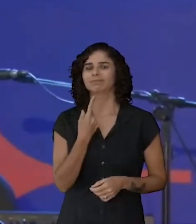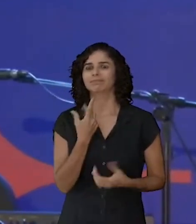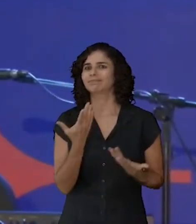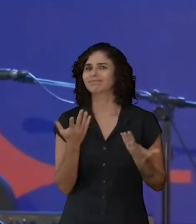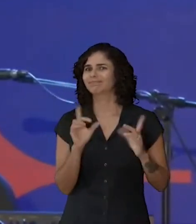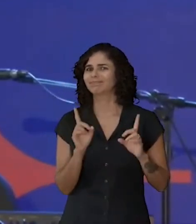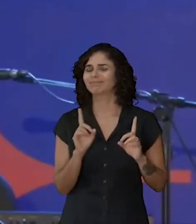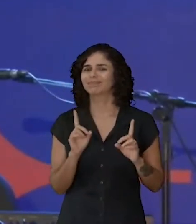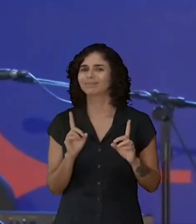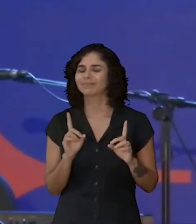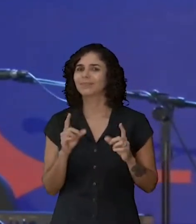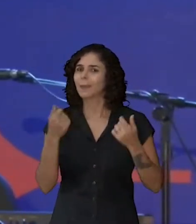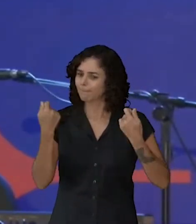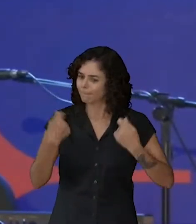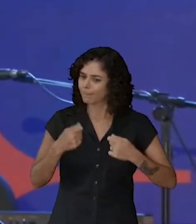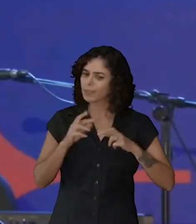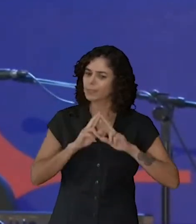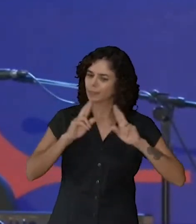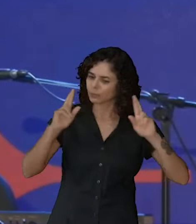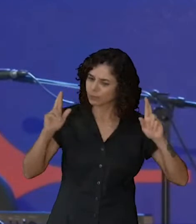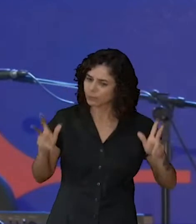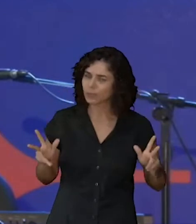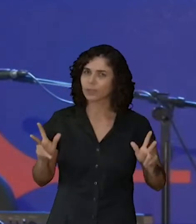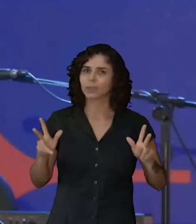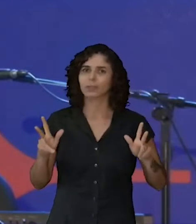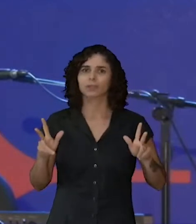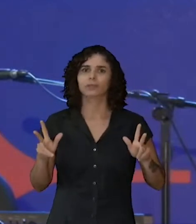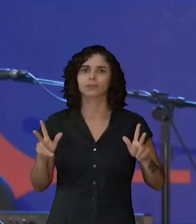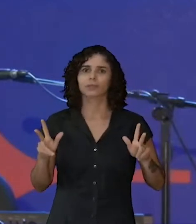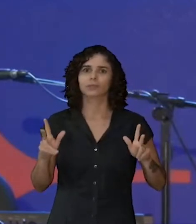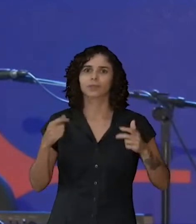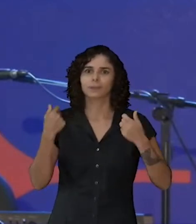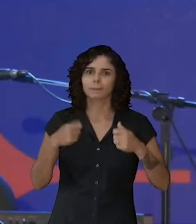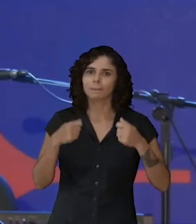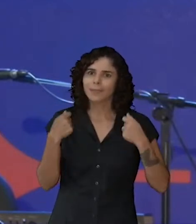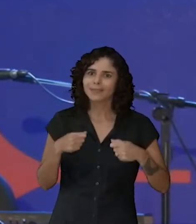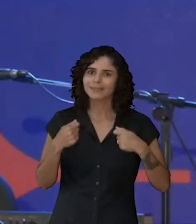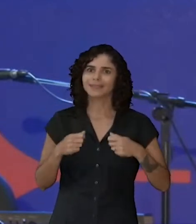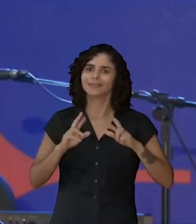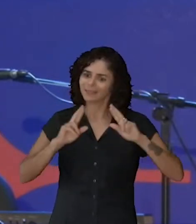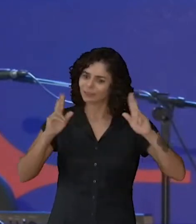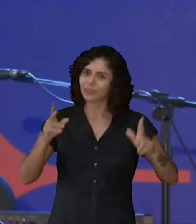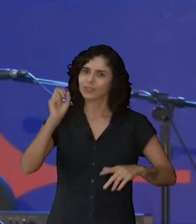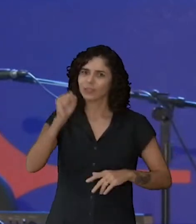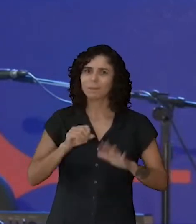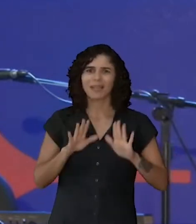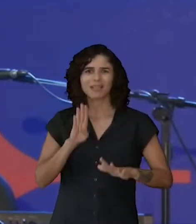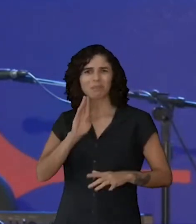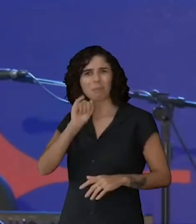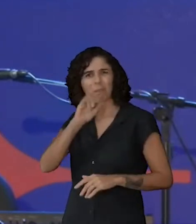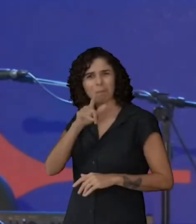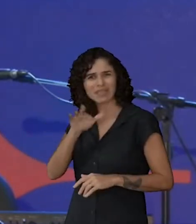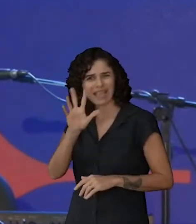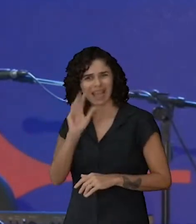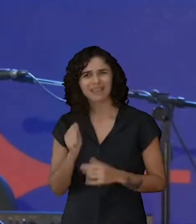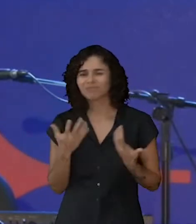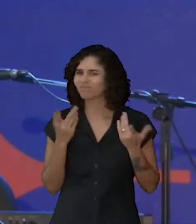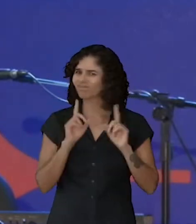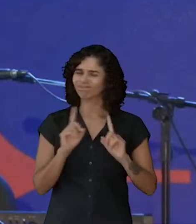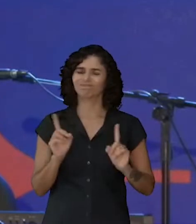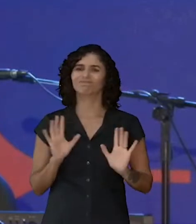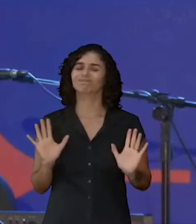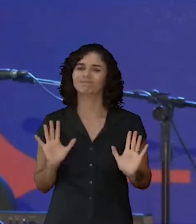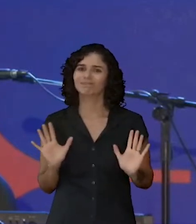A igreja tem que ser diferente, mas ela não tem que ser bizarra. Ela não tem que ser